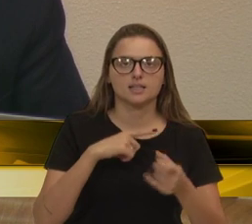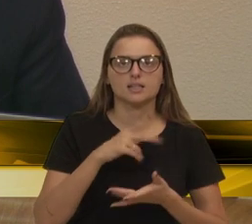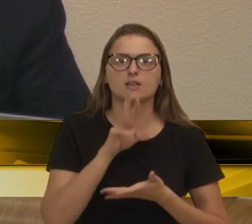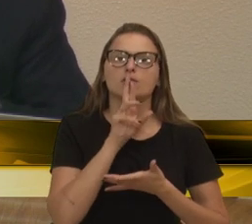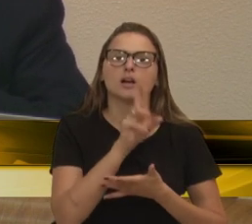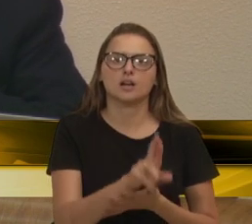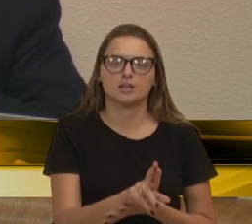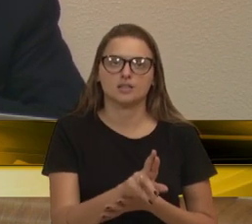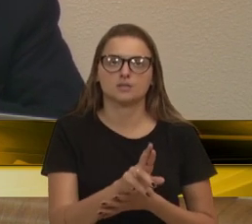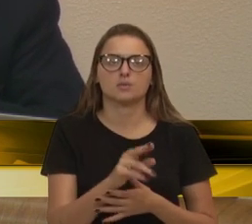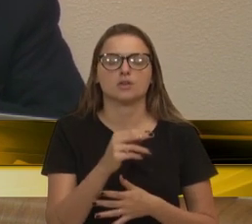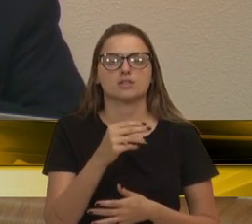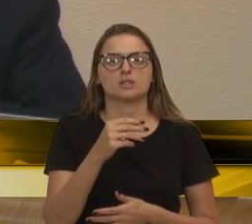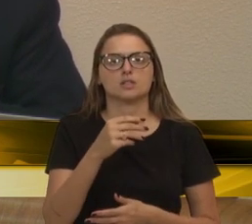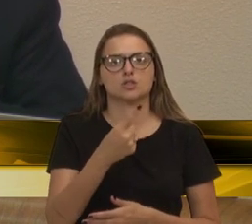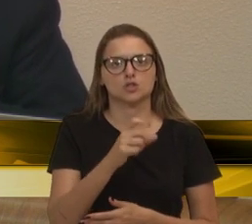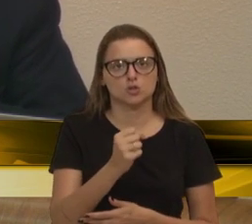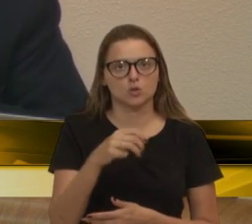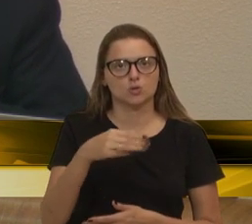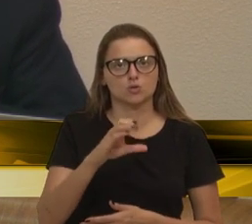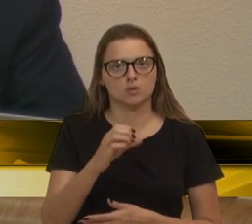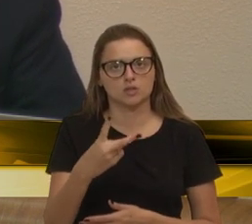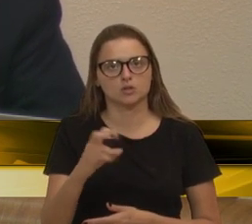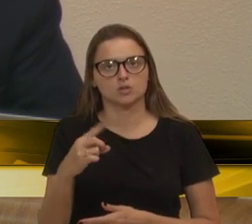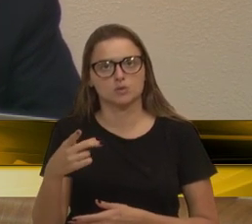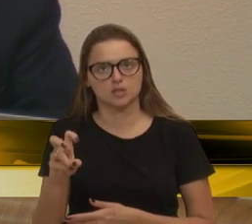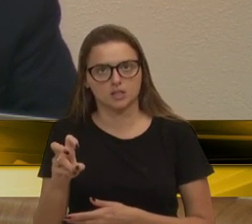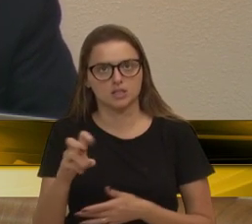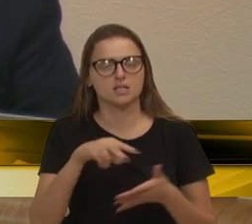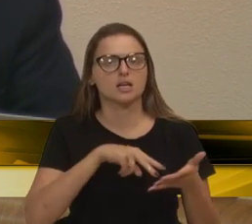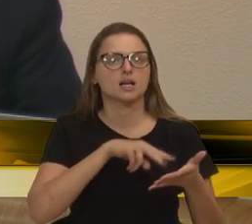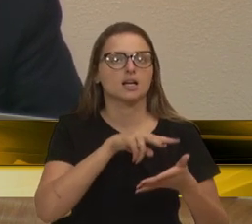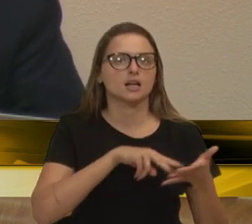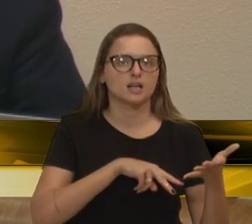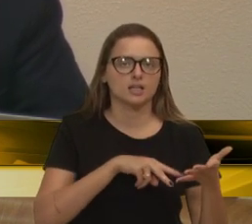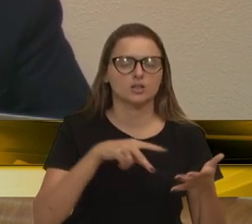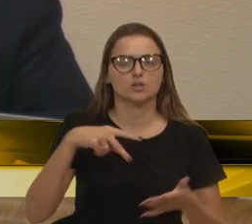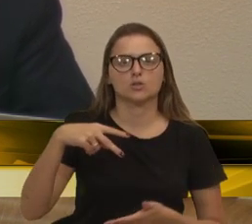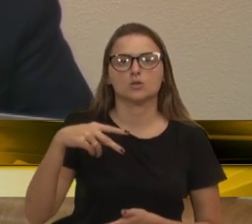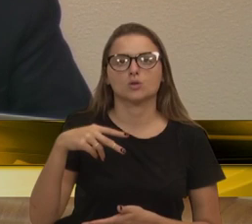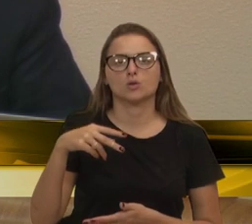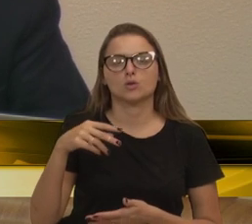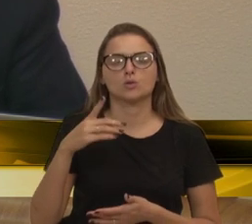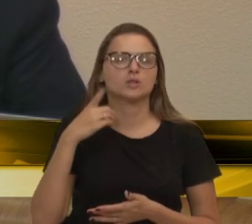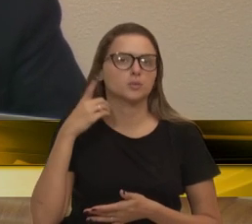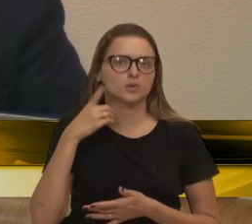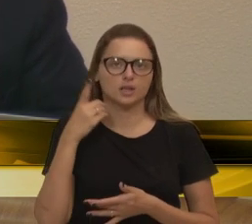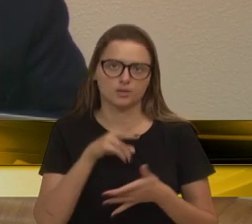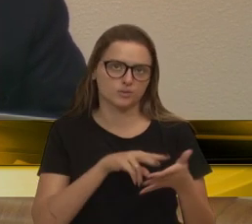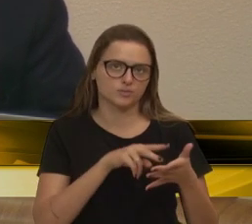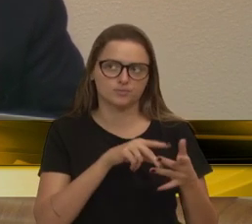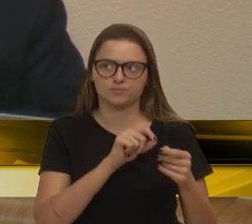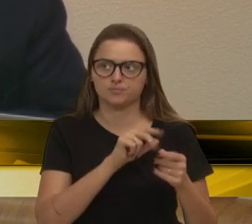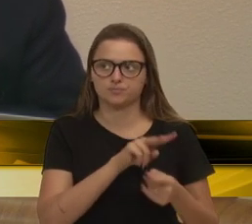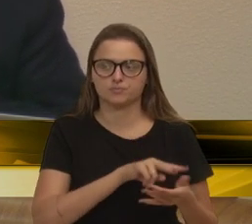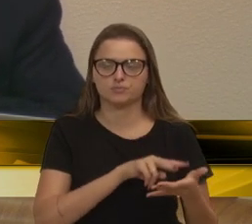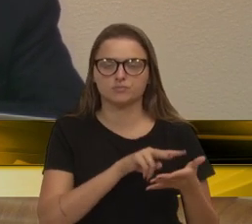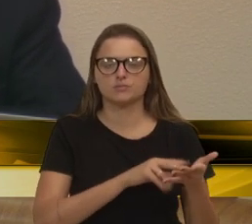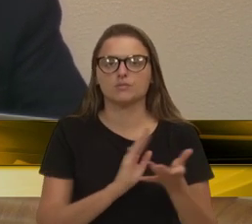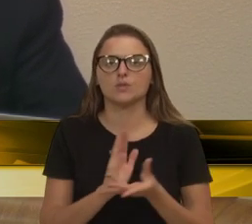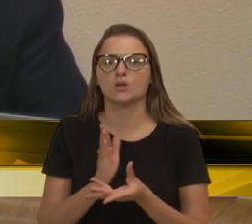março de 2015, ministro Benedito Gonçalves, relator, fecha aspas. O processo foi retirado da pauta de